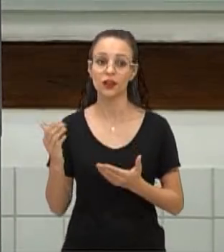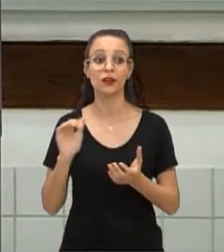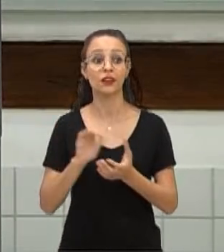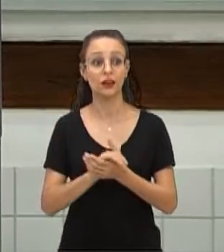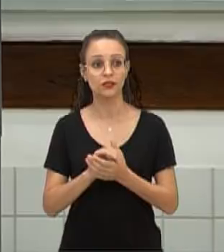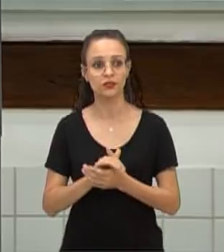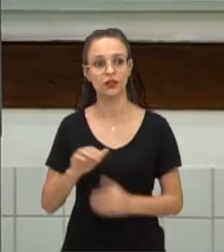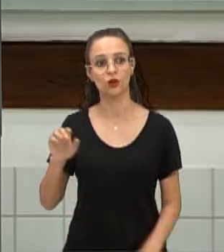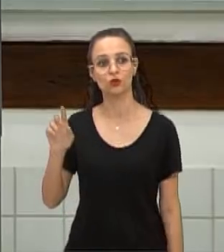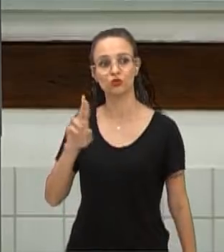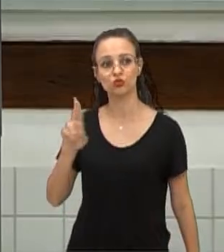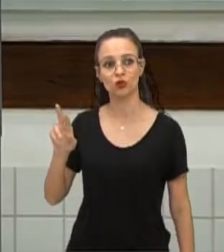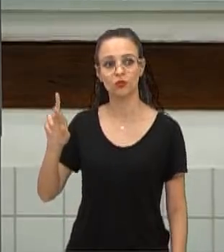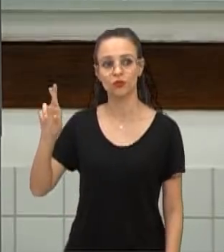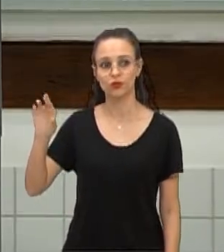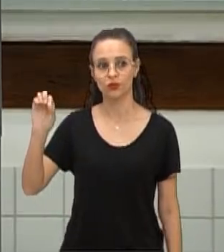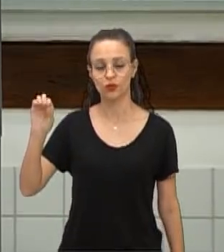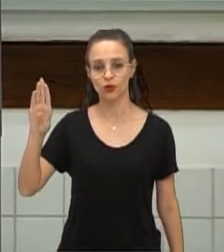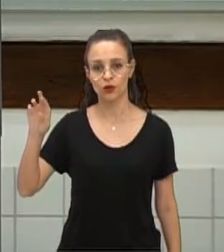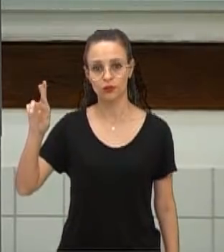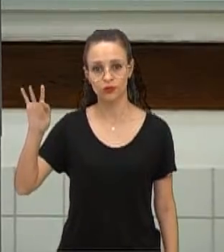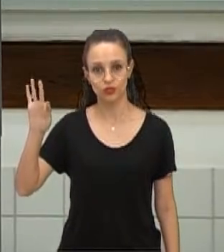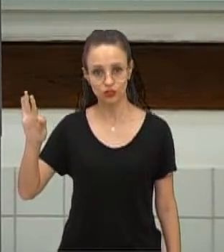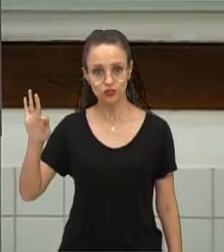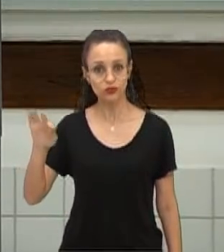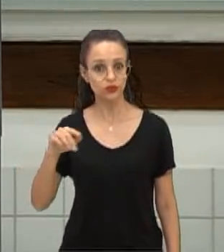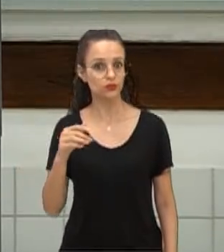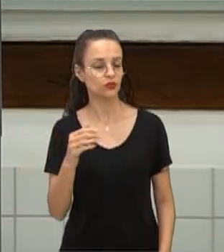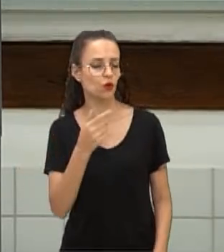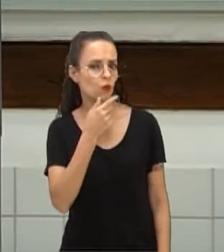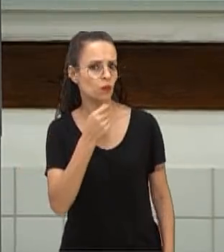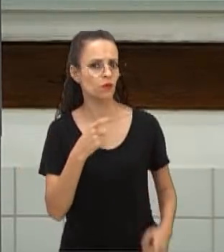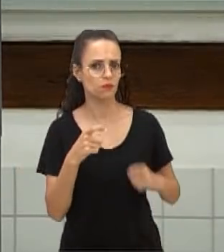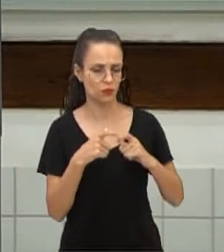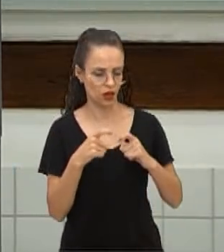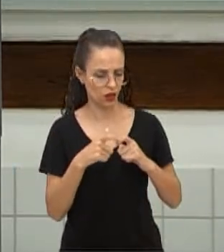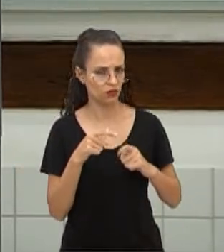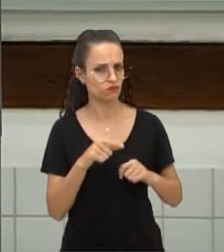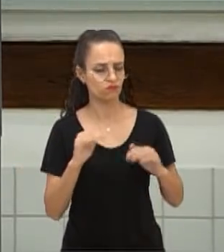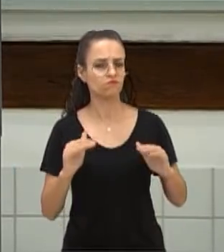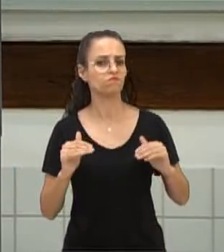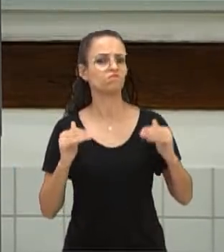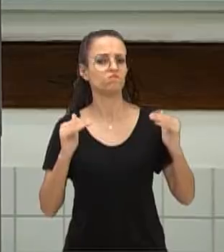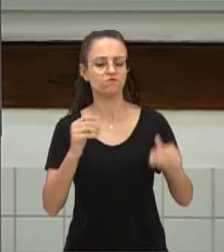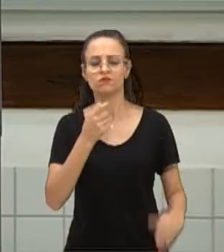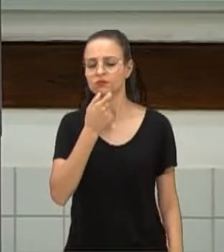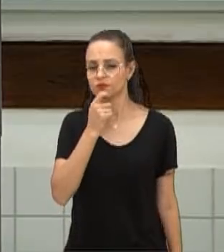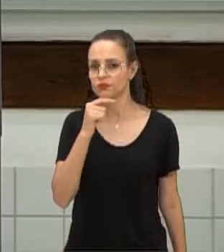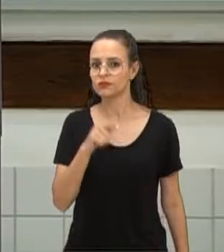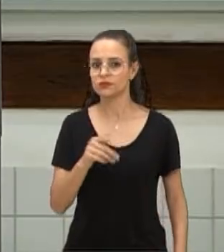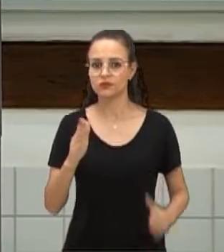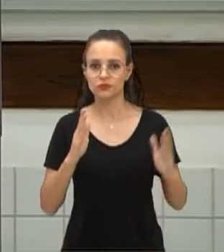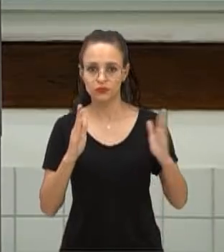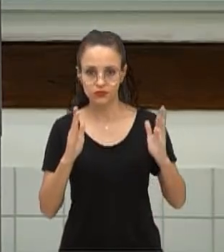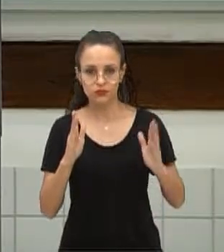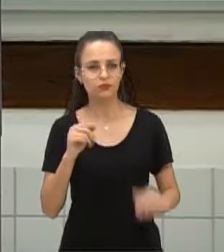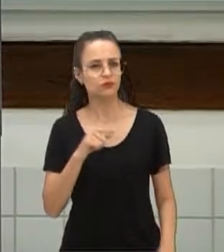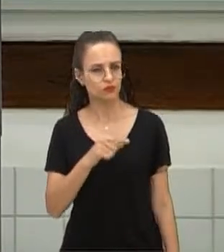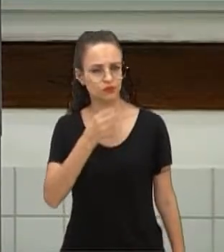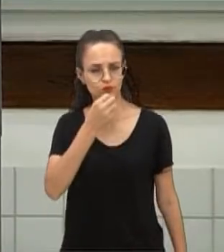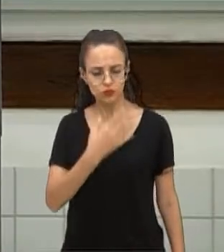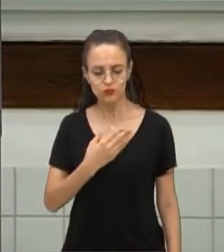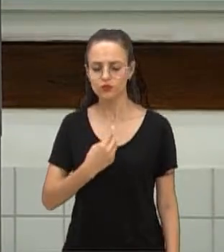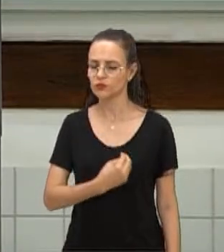e a Susana Darwin. O pai era médico, um cara muito bem situado na sociedade inglesa da época, com boas